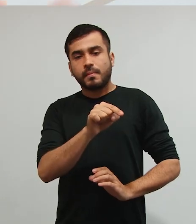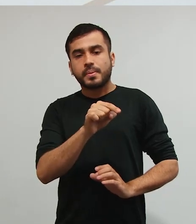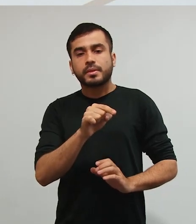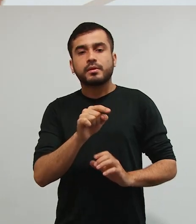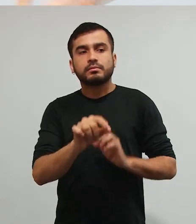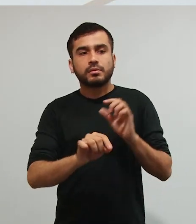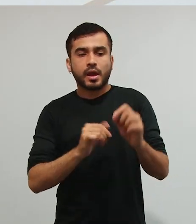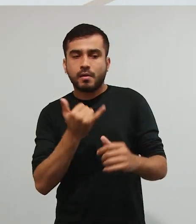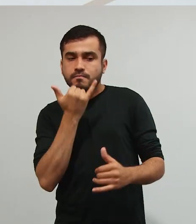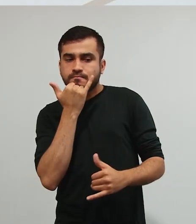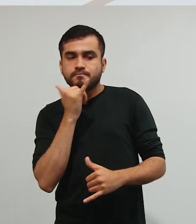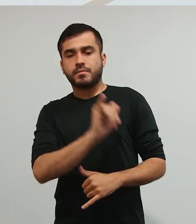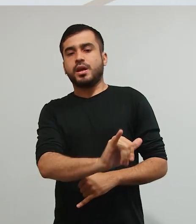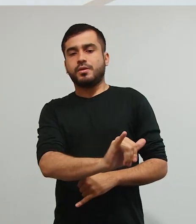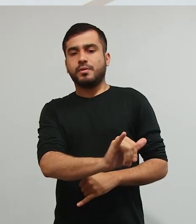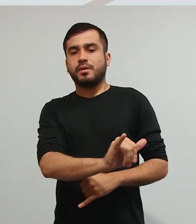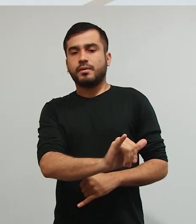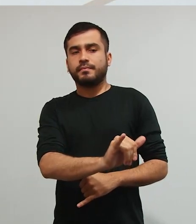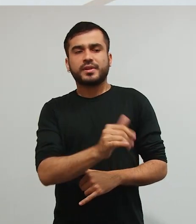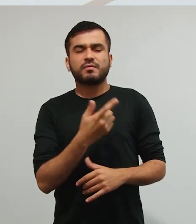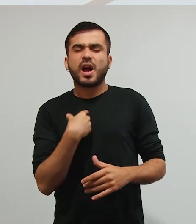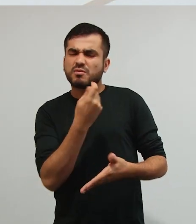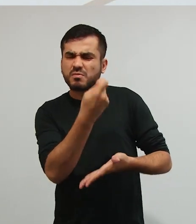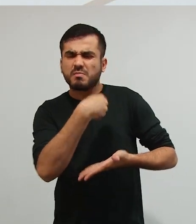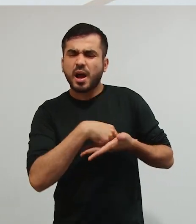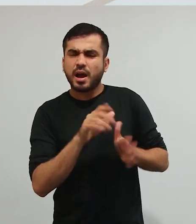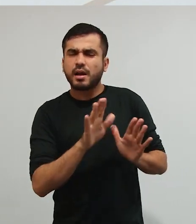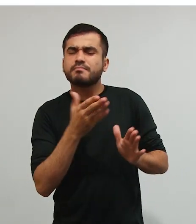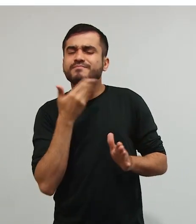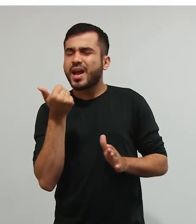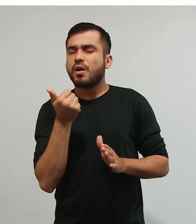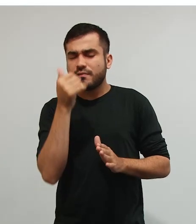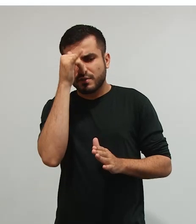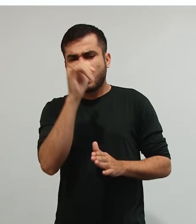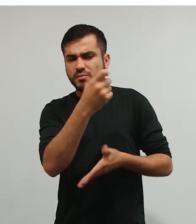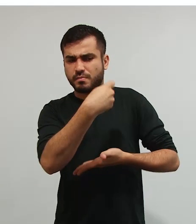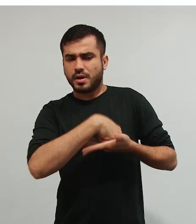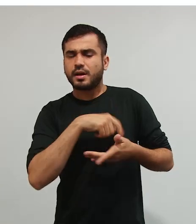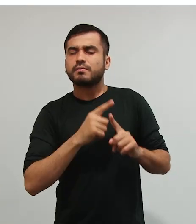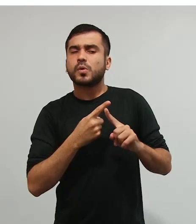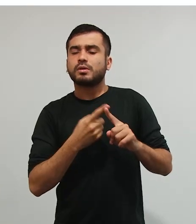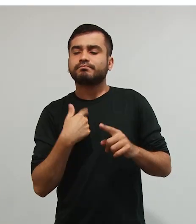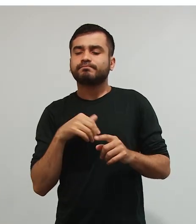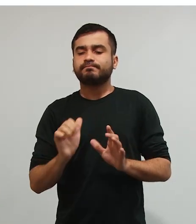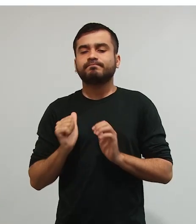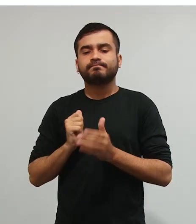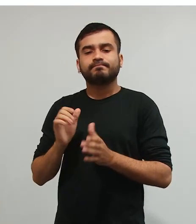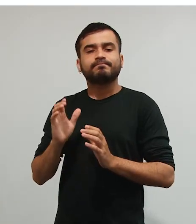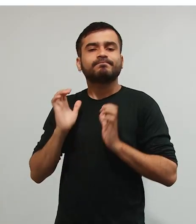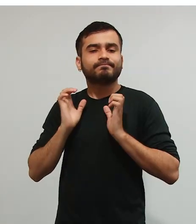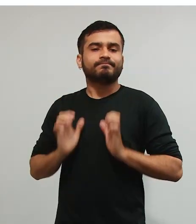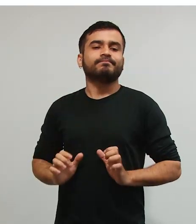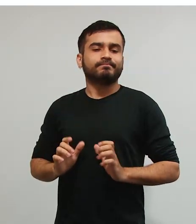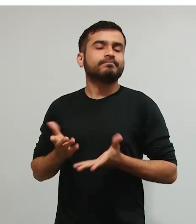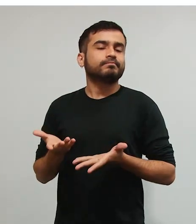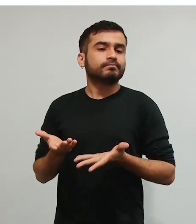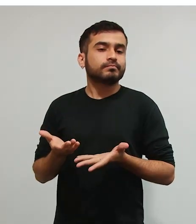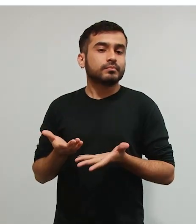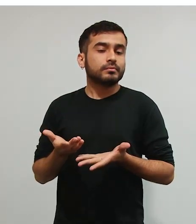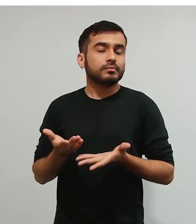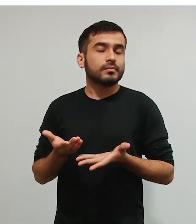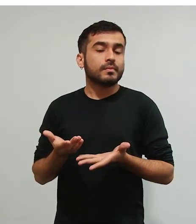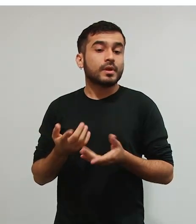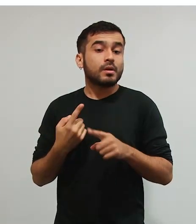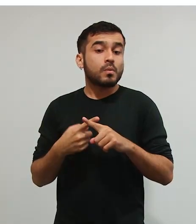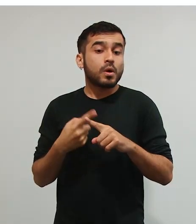que perdoar, digamos assim, do que não cobrar. Então, olha aí. Por isso que ficou ali legítima a extinção da